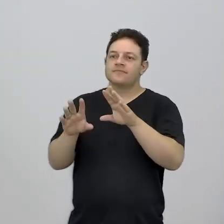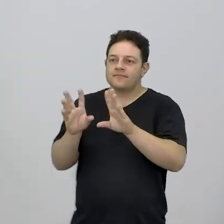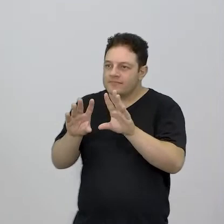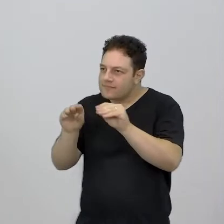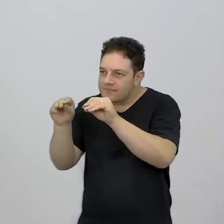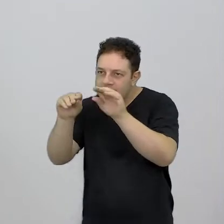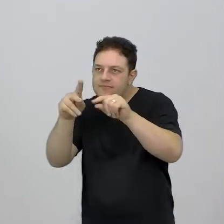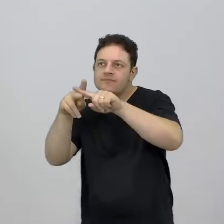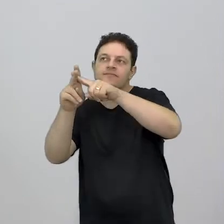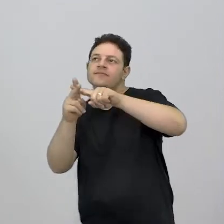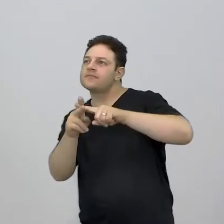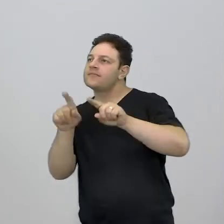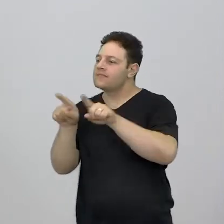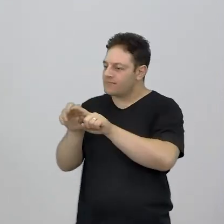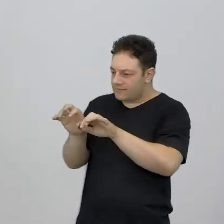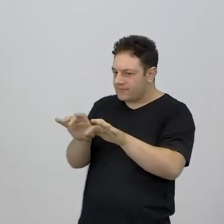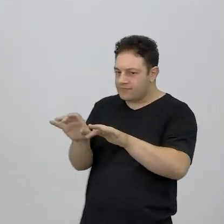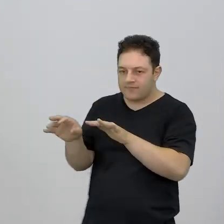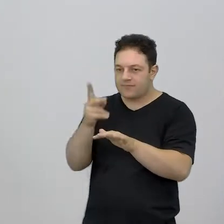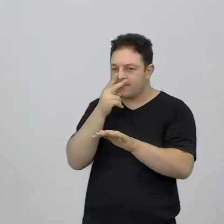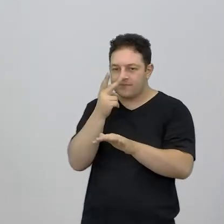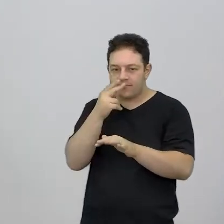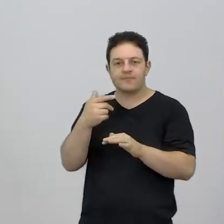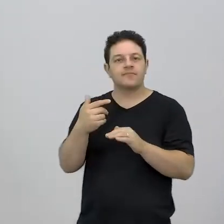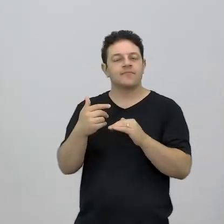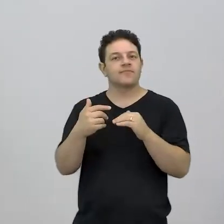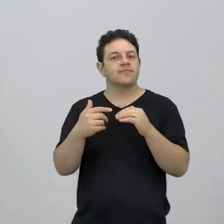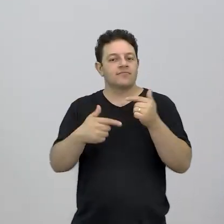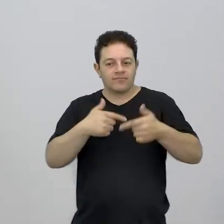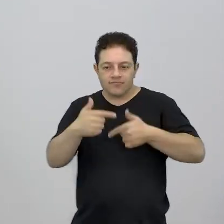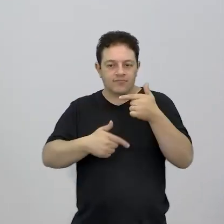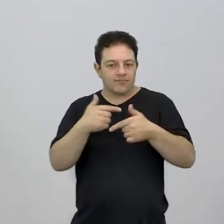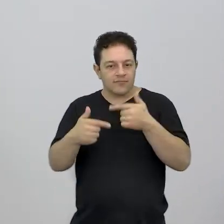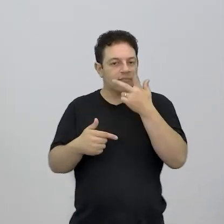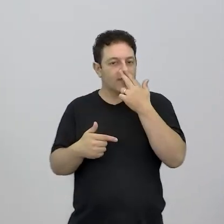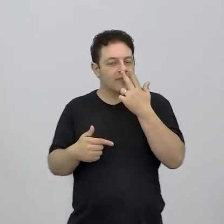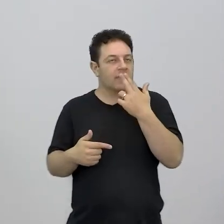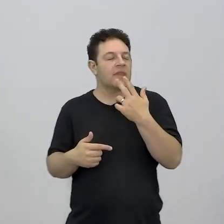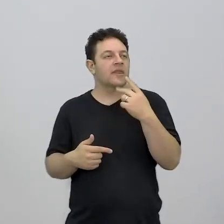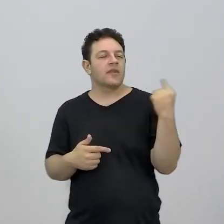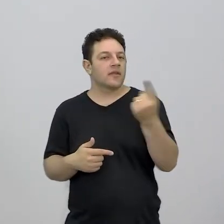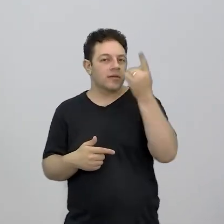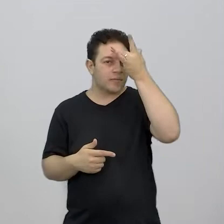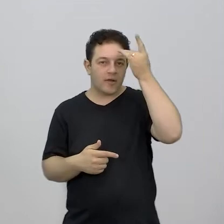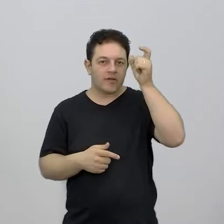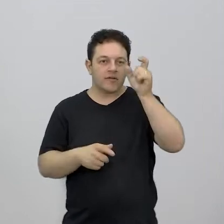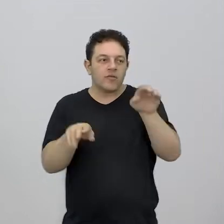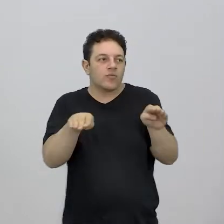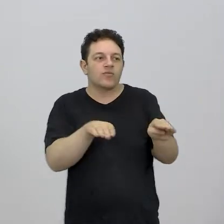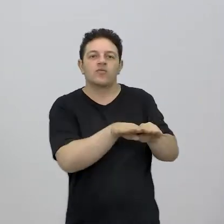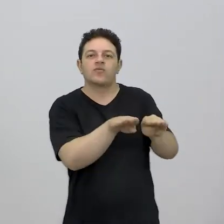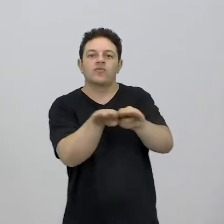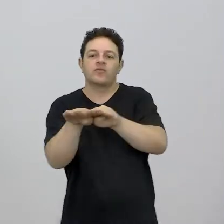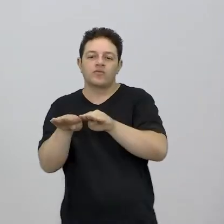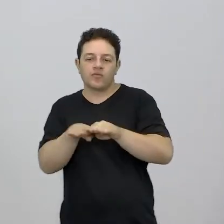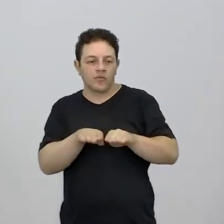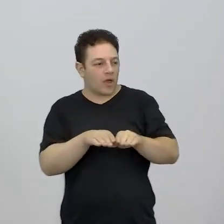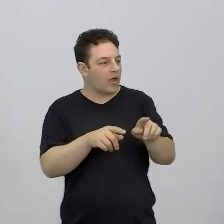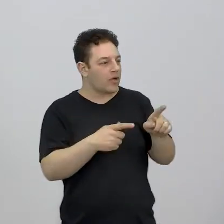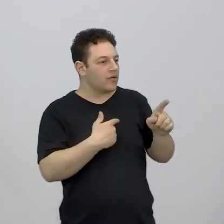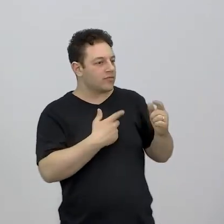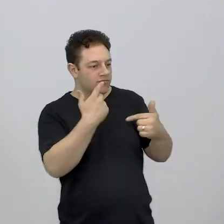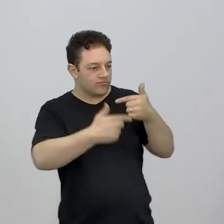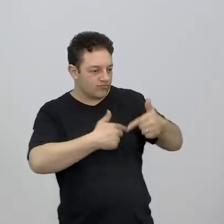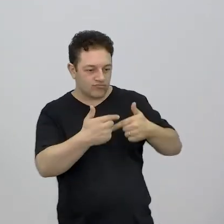máquinas, então havia uma horizontalidade, ou seja, as pessoas elas tinham uma igualdade no sentido